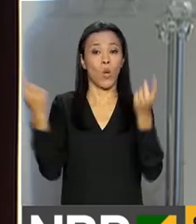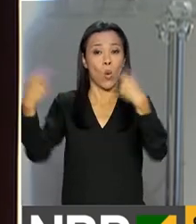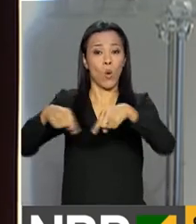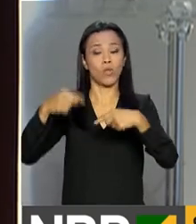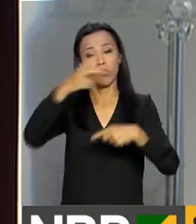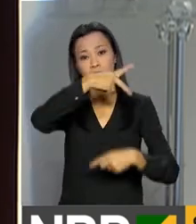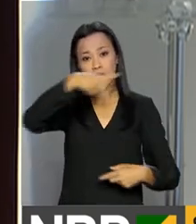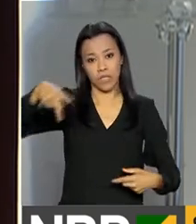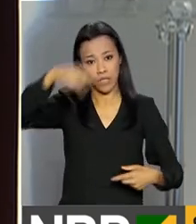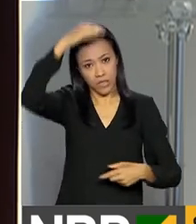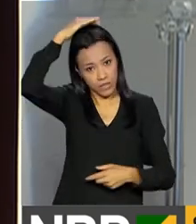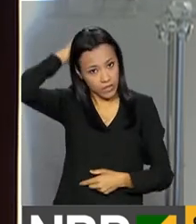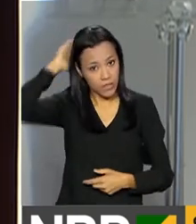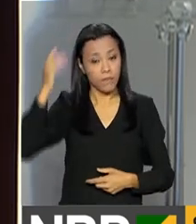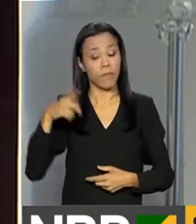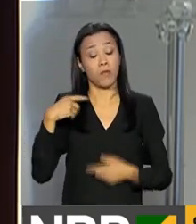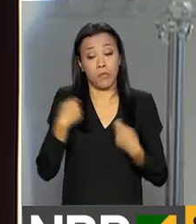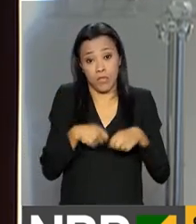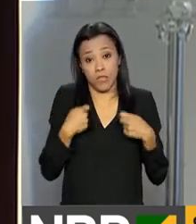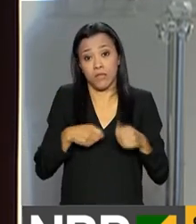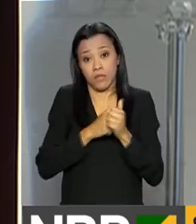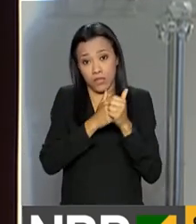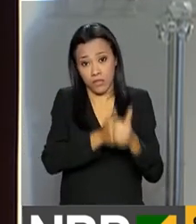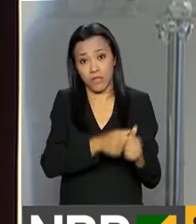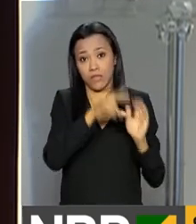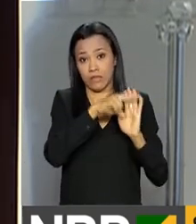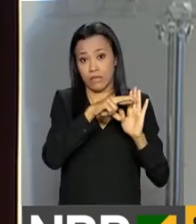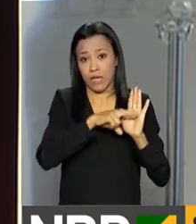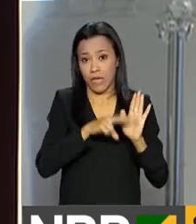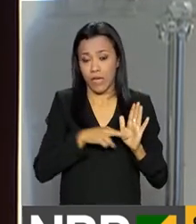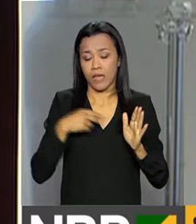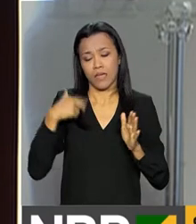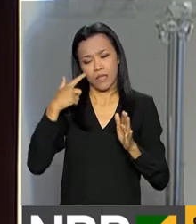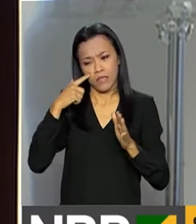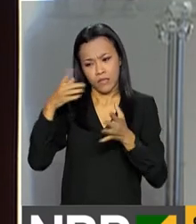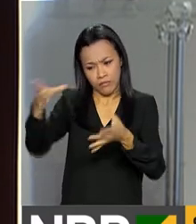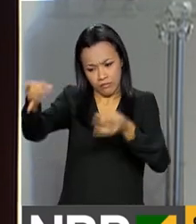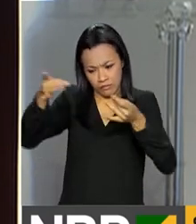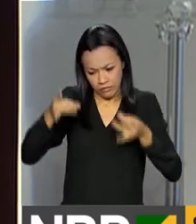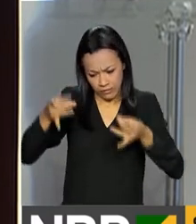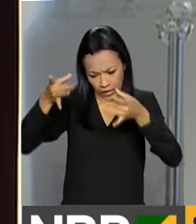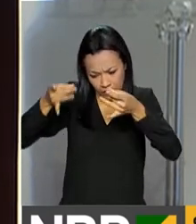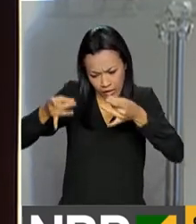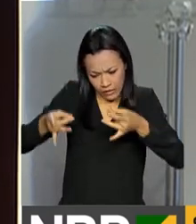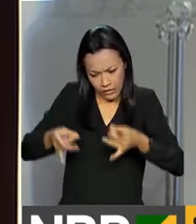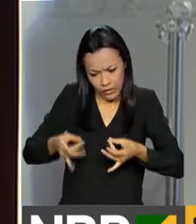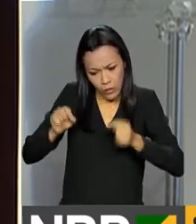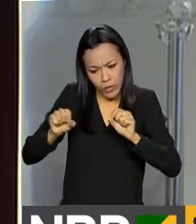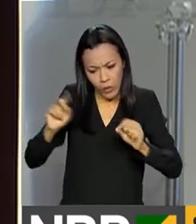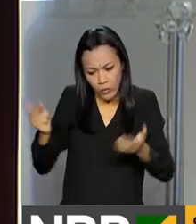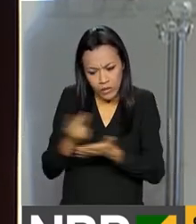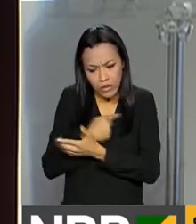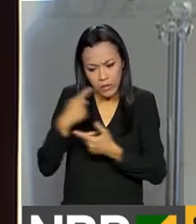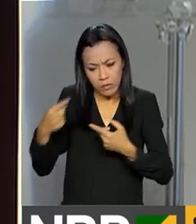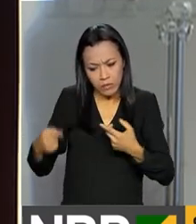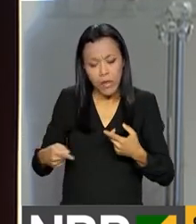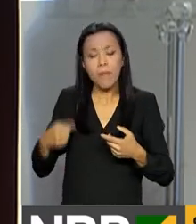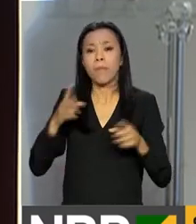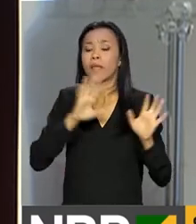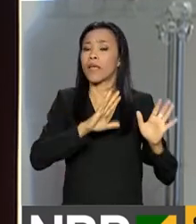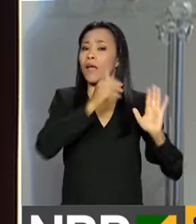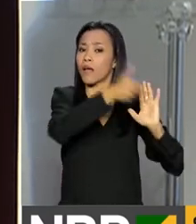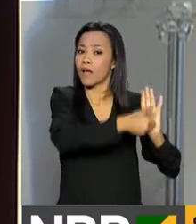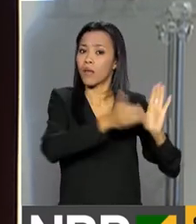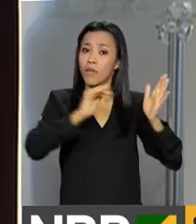os prazos regimentais, devemos, claro, analisá-la com todo respeito e decidir de forma rápida para que a Câmara, para